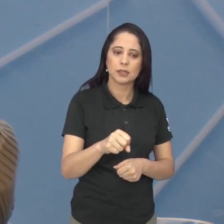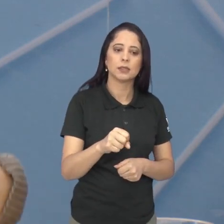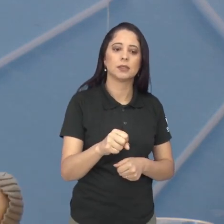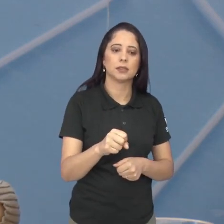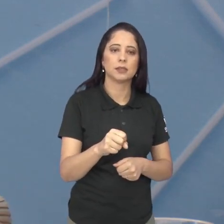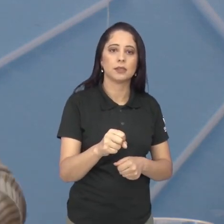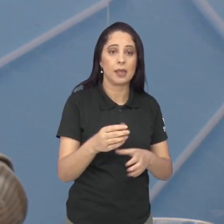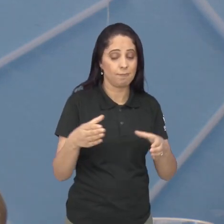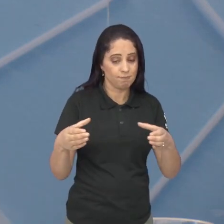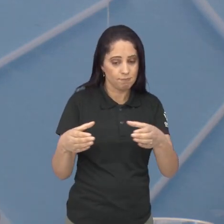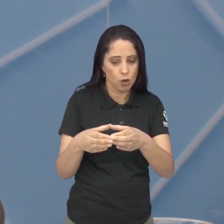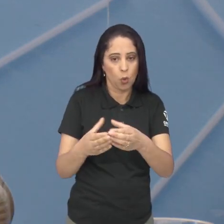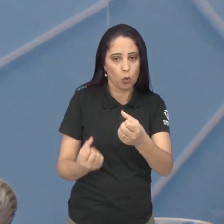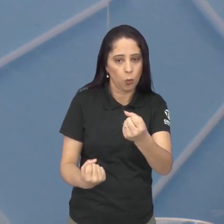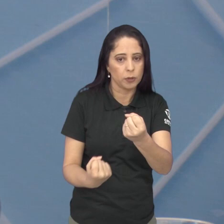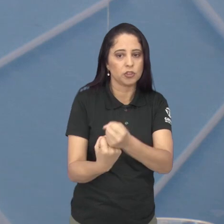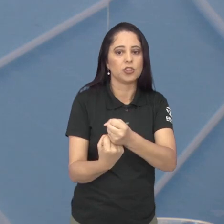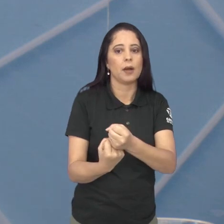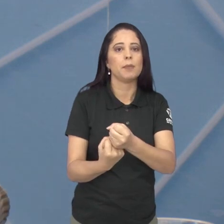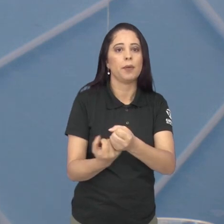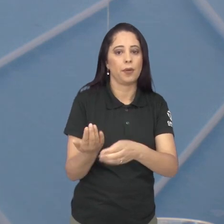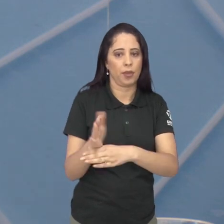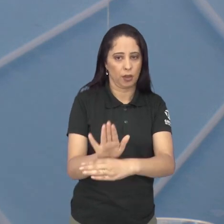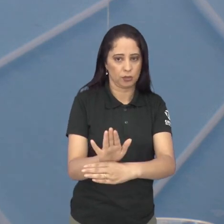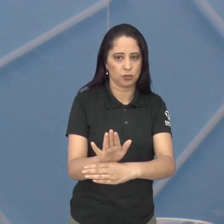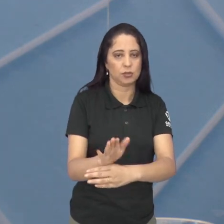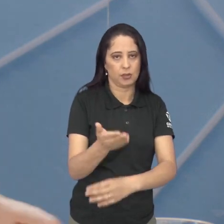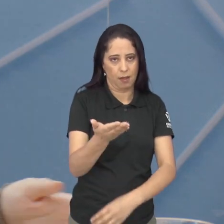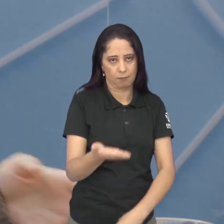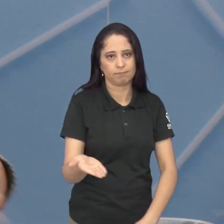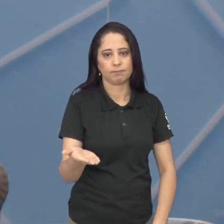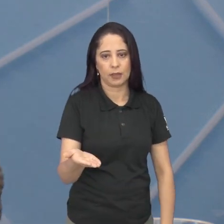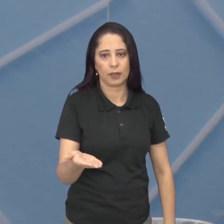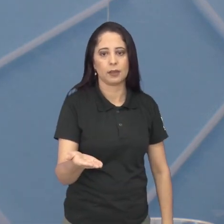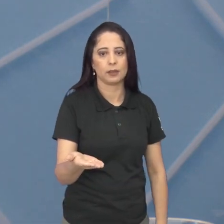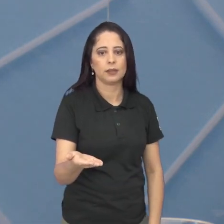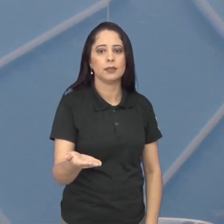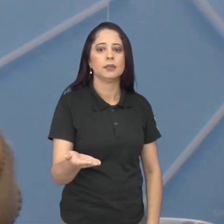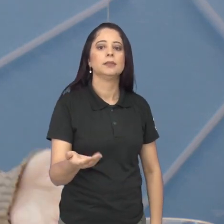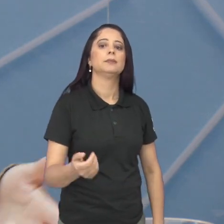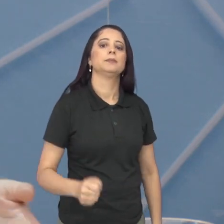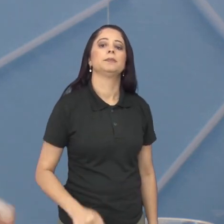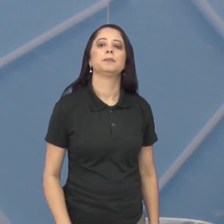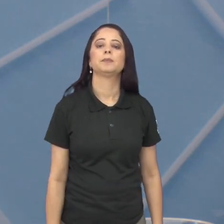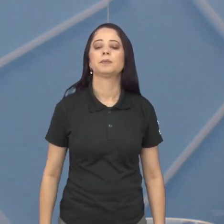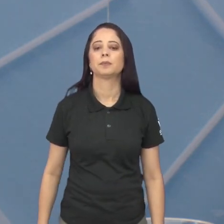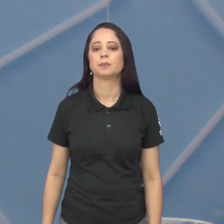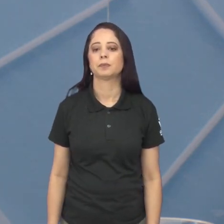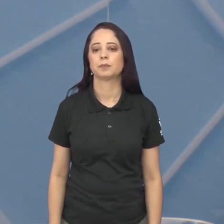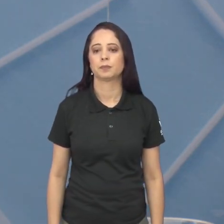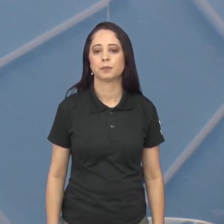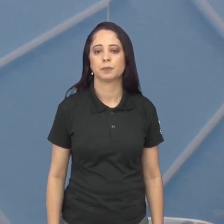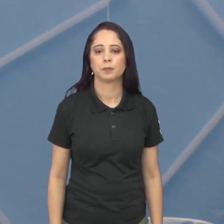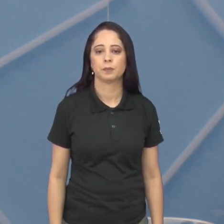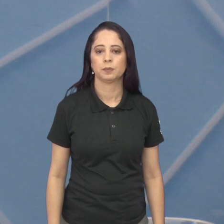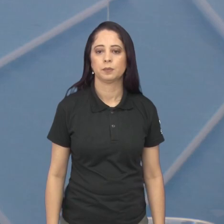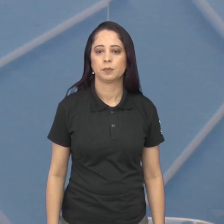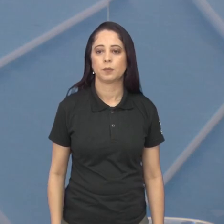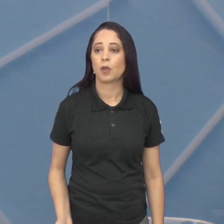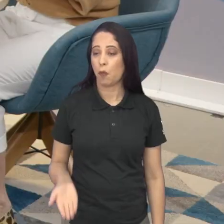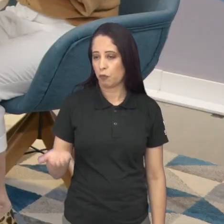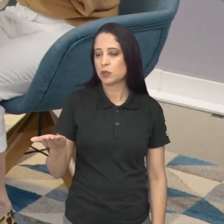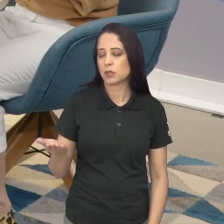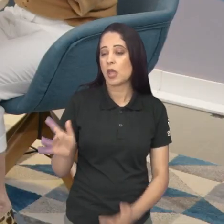realmente de ter uma rede de apoio aqui, uma estrutura na cidade, né? Assim, que essa mãe possa se apoiar. Camila, você que